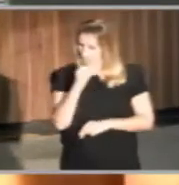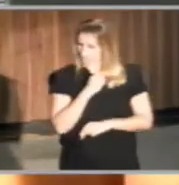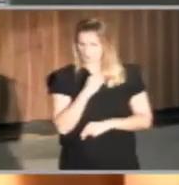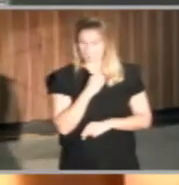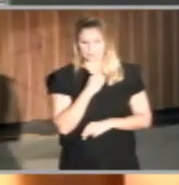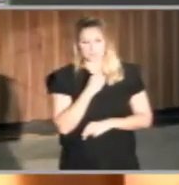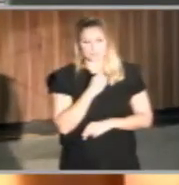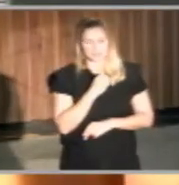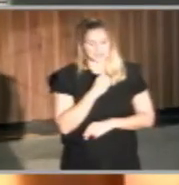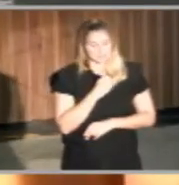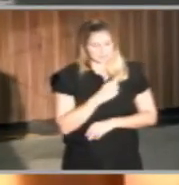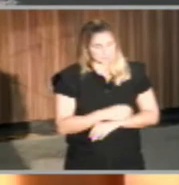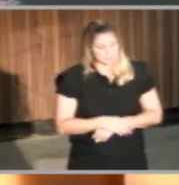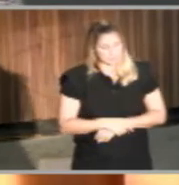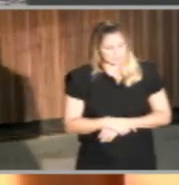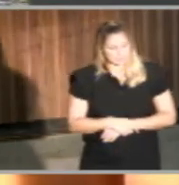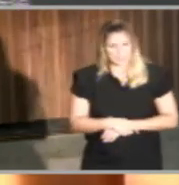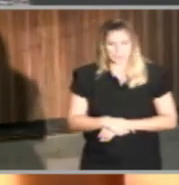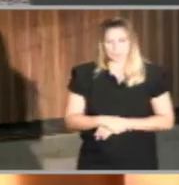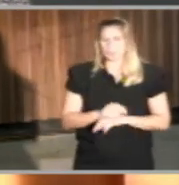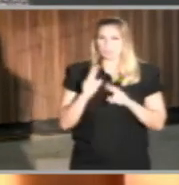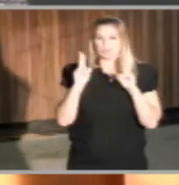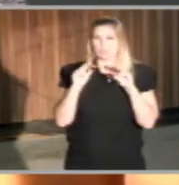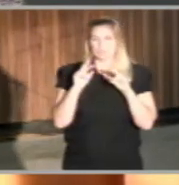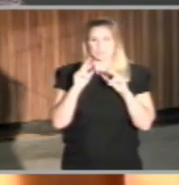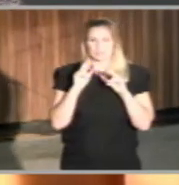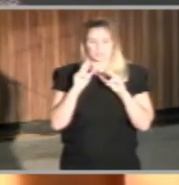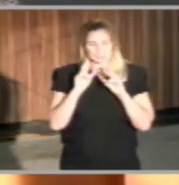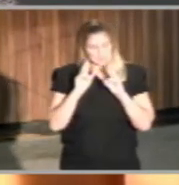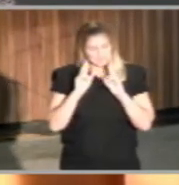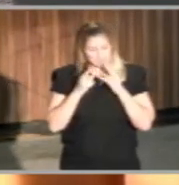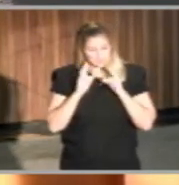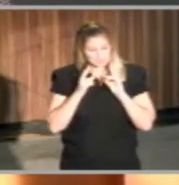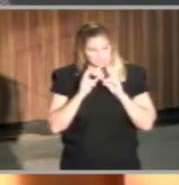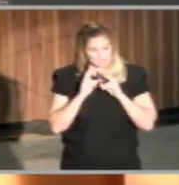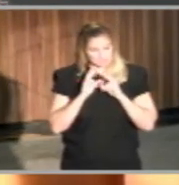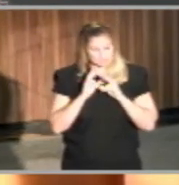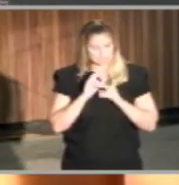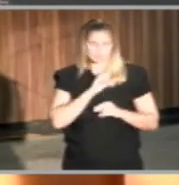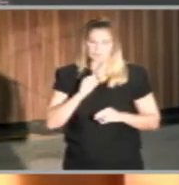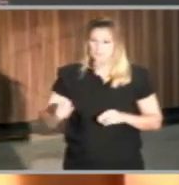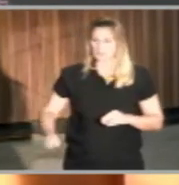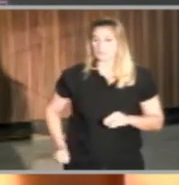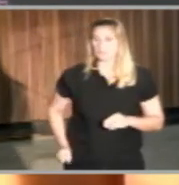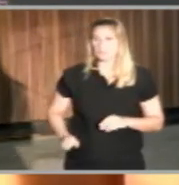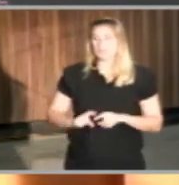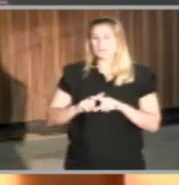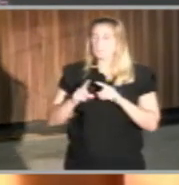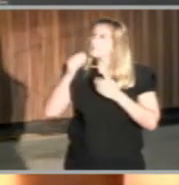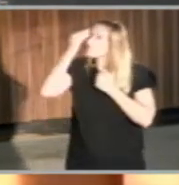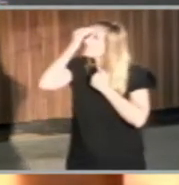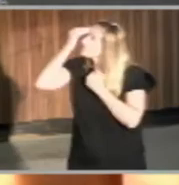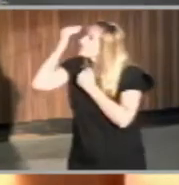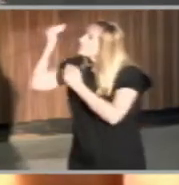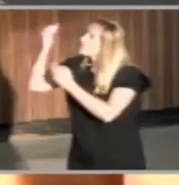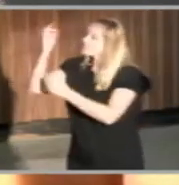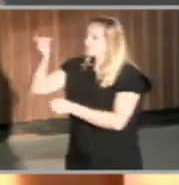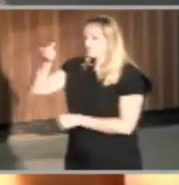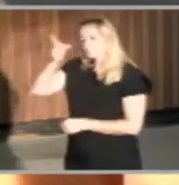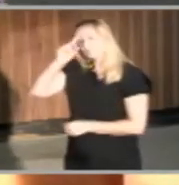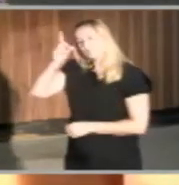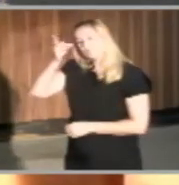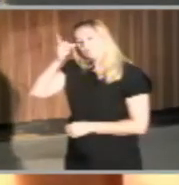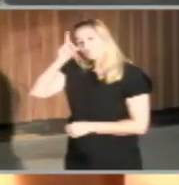circunstâncias e resmungue do Senhor, mas ao contrário, dê graças a Ele, que apesar